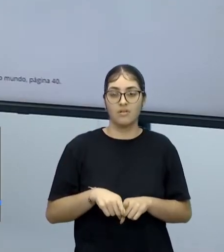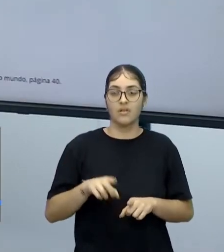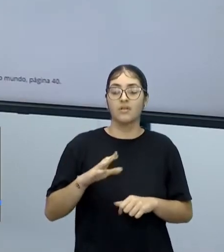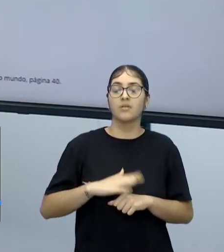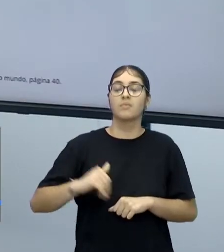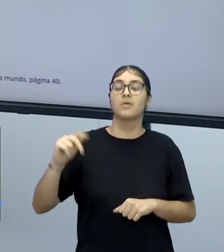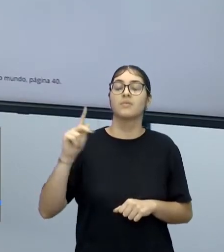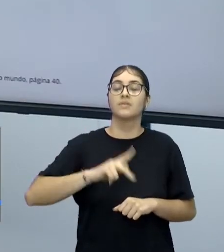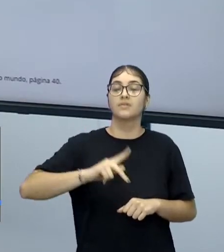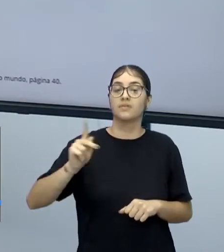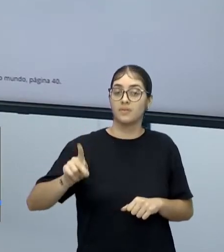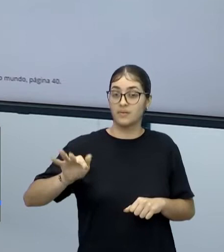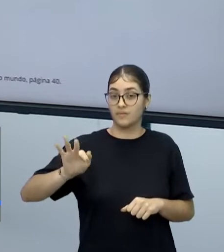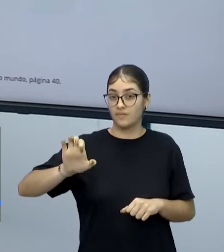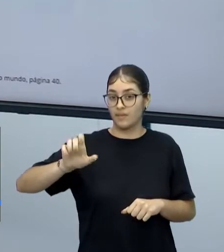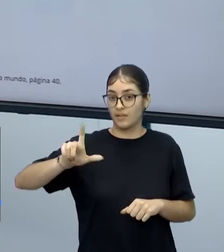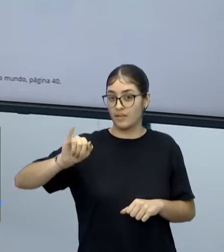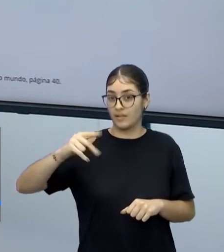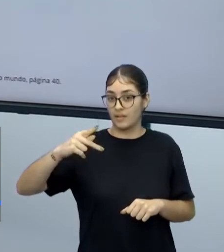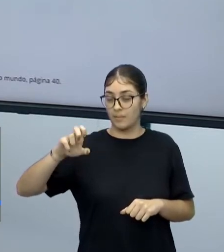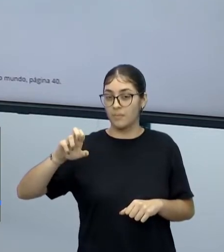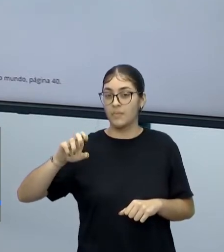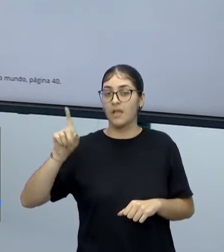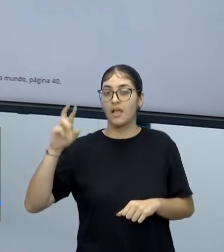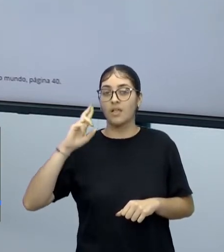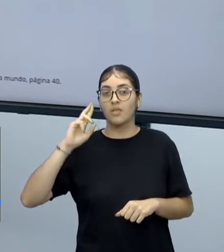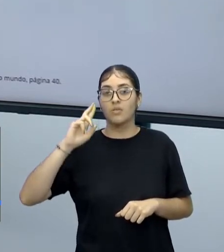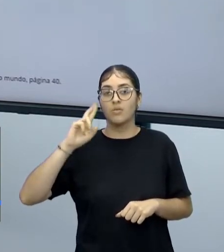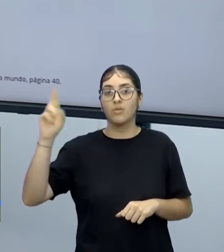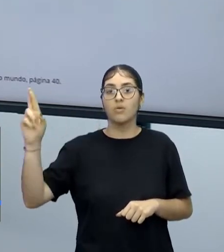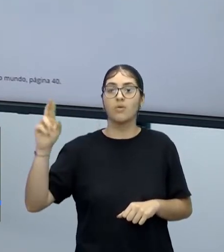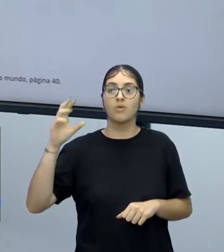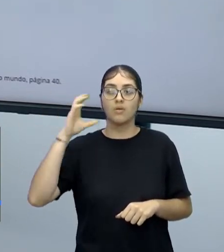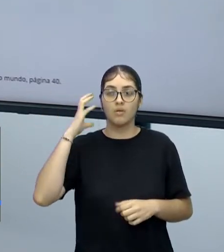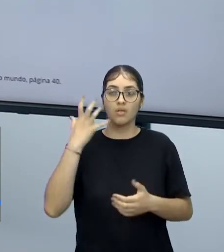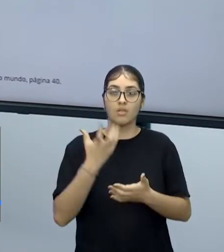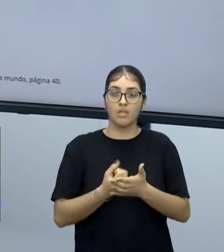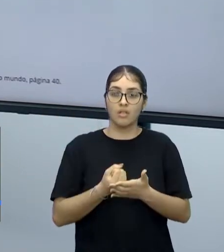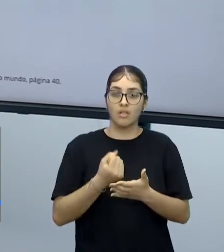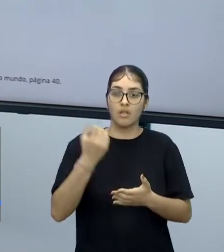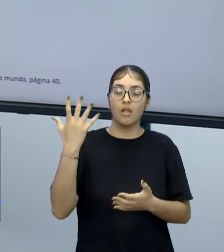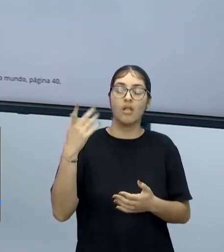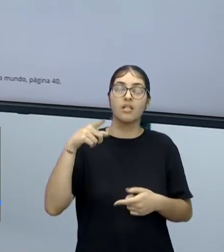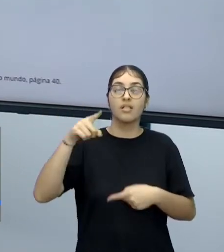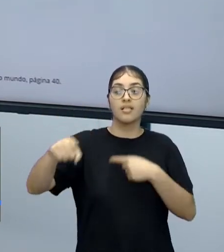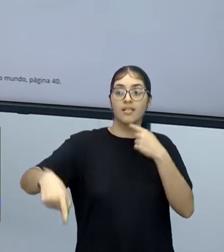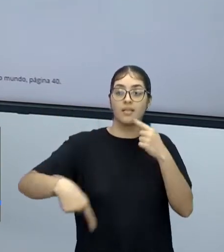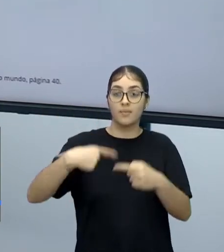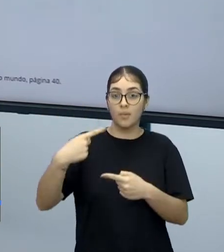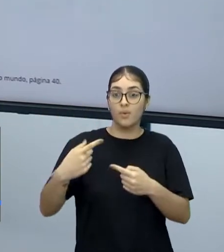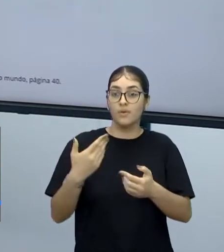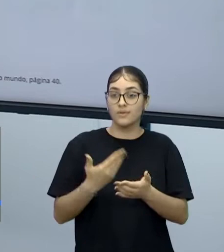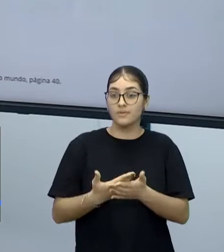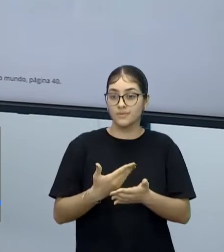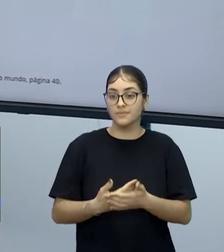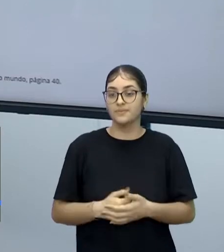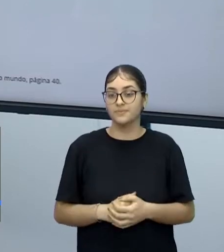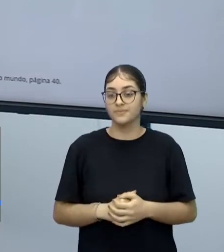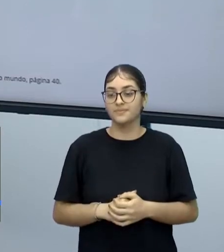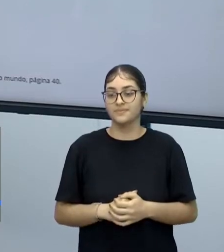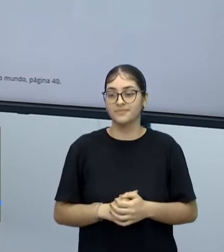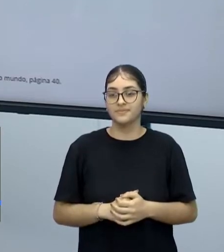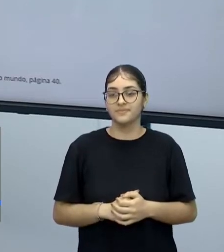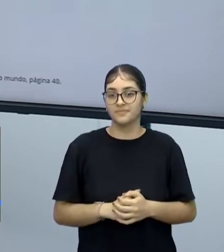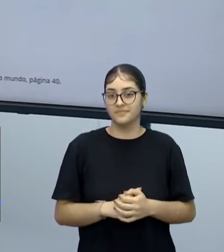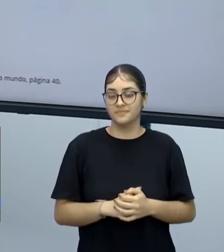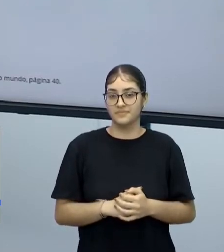Felipe Raoni, que é proprietário do podcast Depois da Aula, que é muito bacana também. Então lá ele ensinou, a gente discutiu